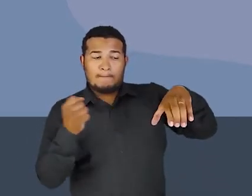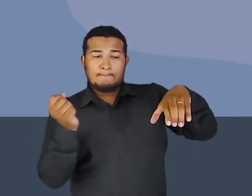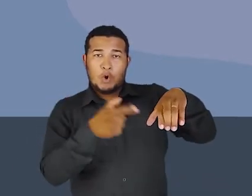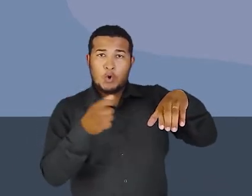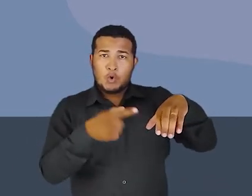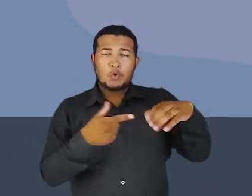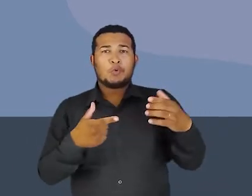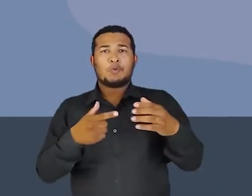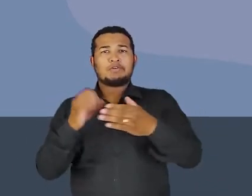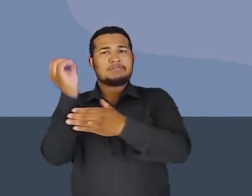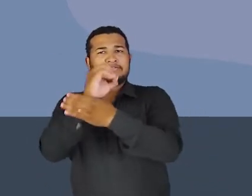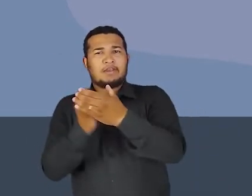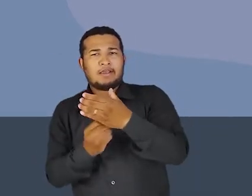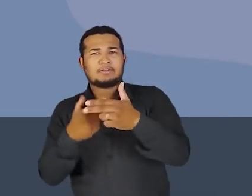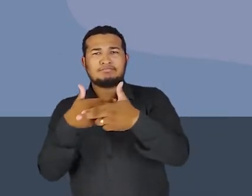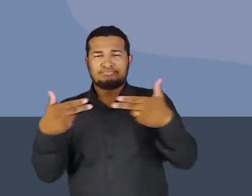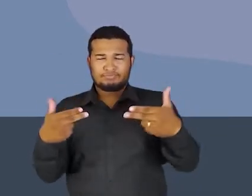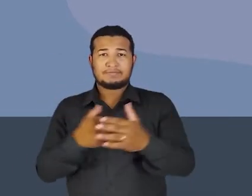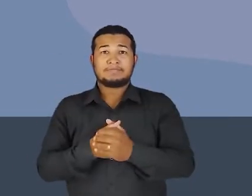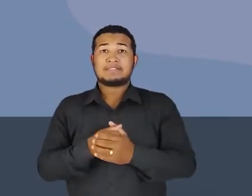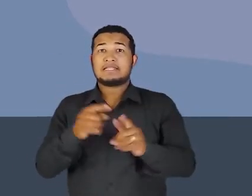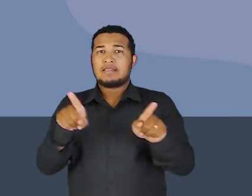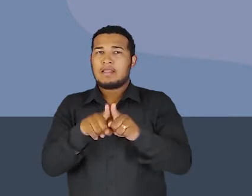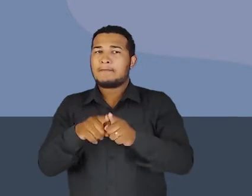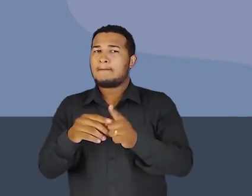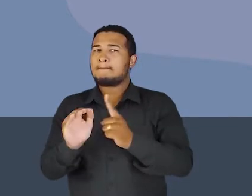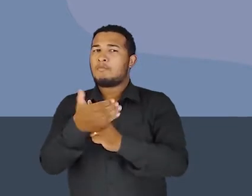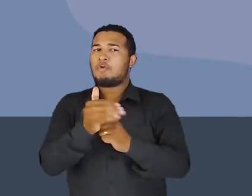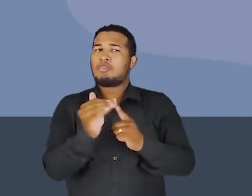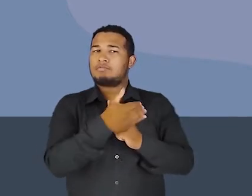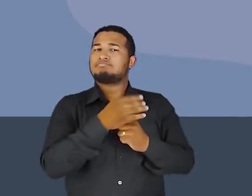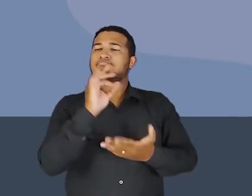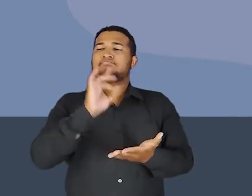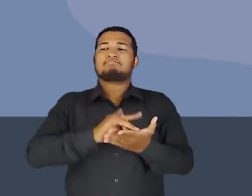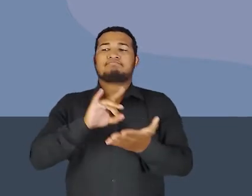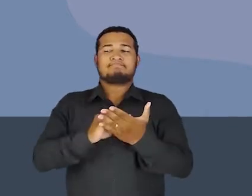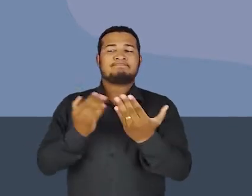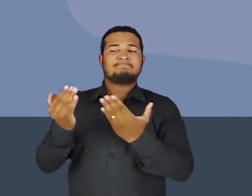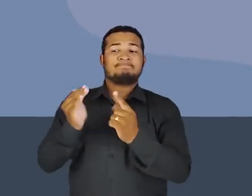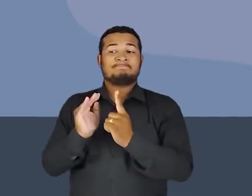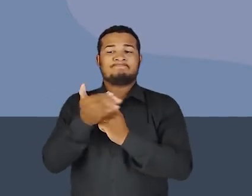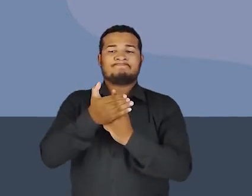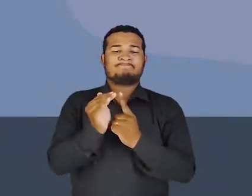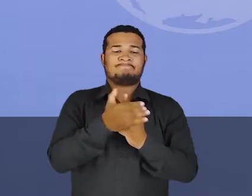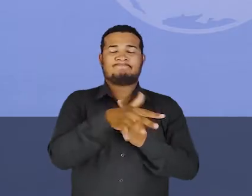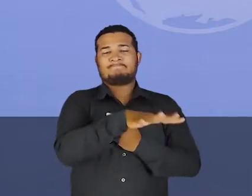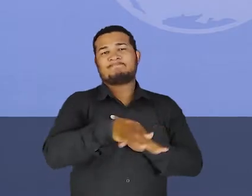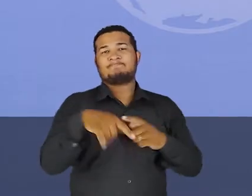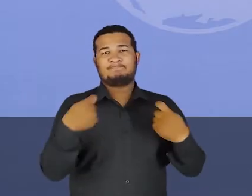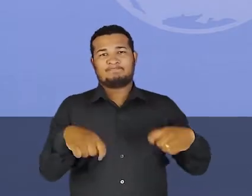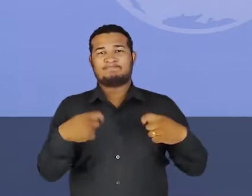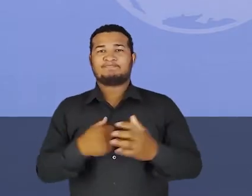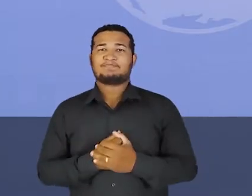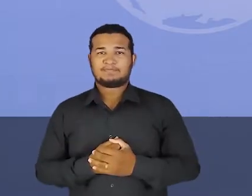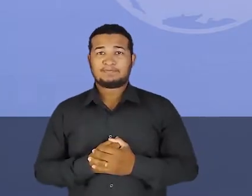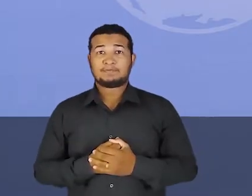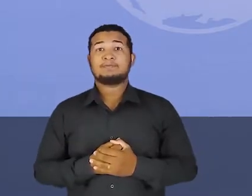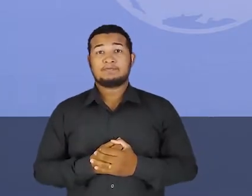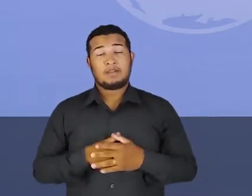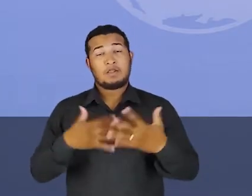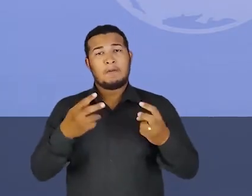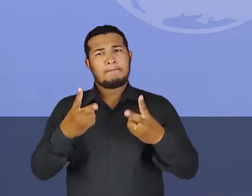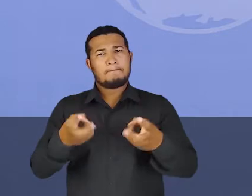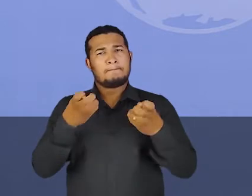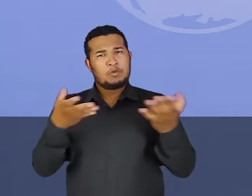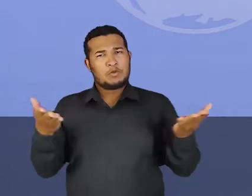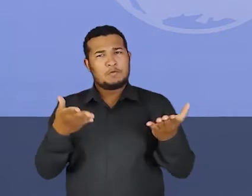touchdown, protegendo simultaneamente o próprio alvo, meta ou setor do campo. Então nós vamos observar